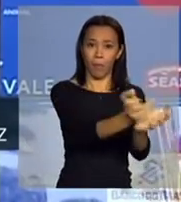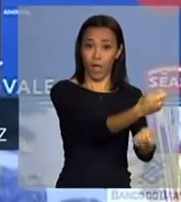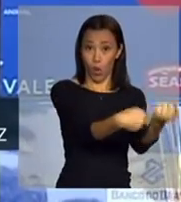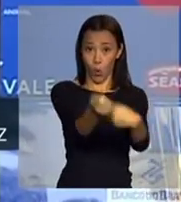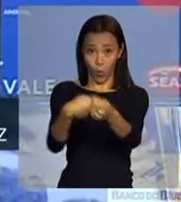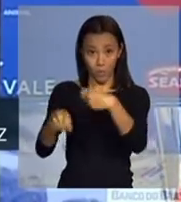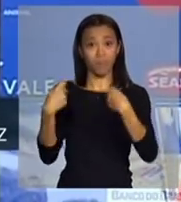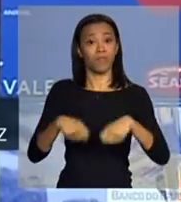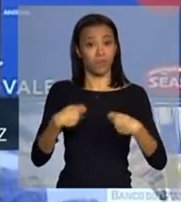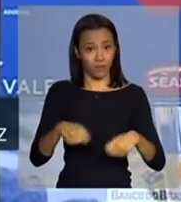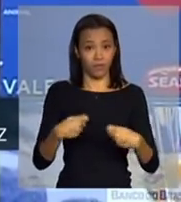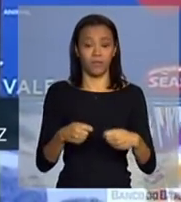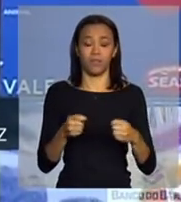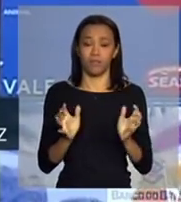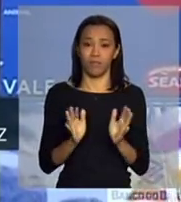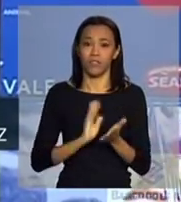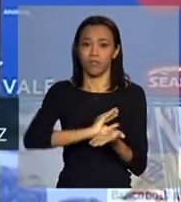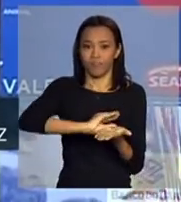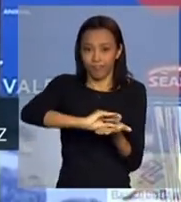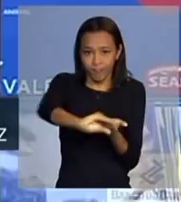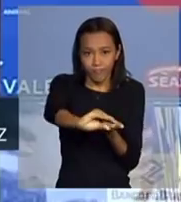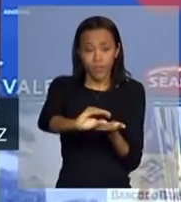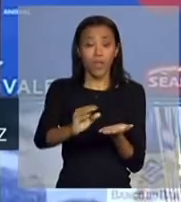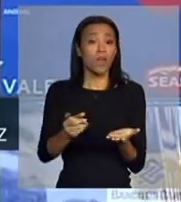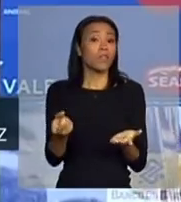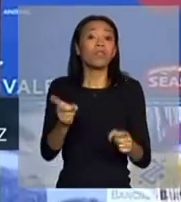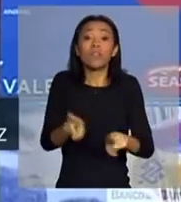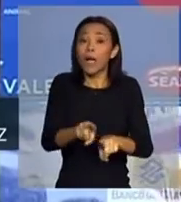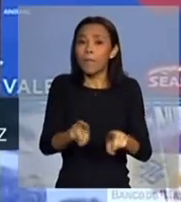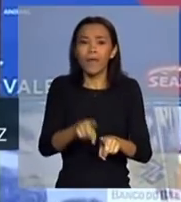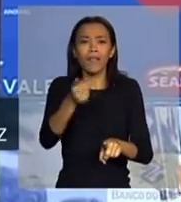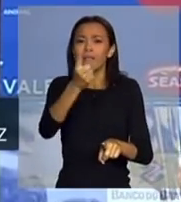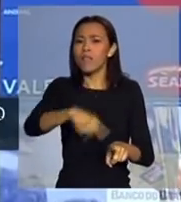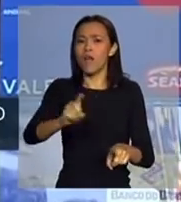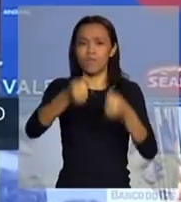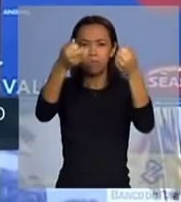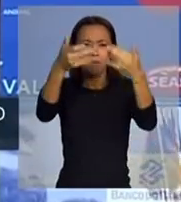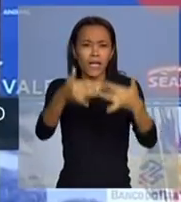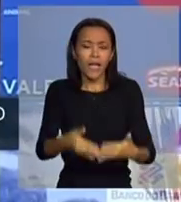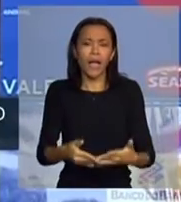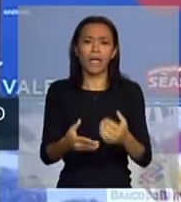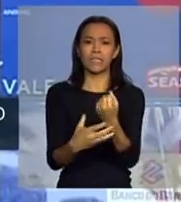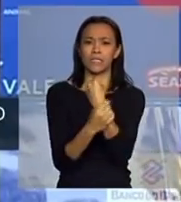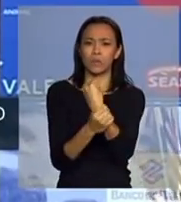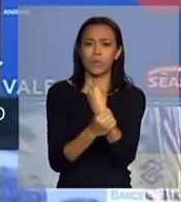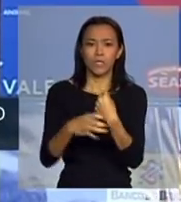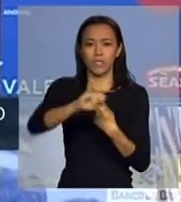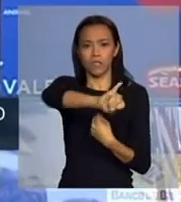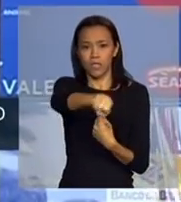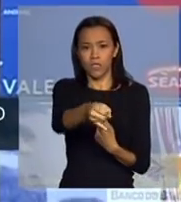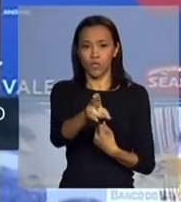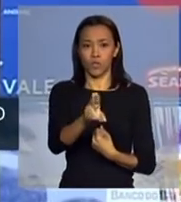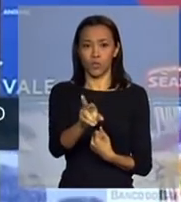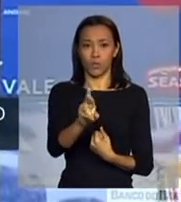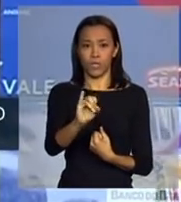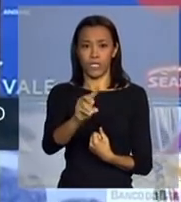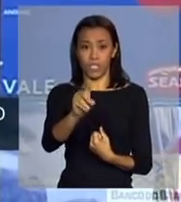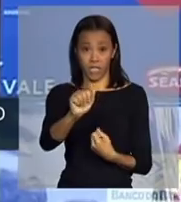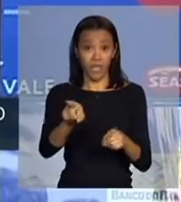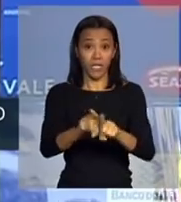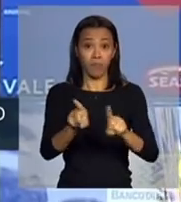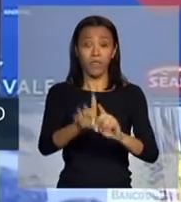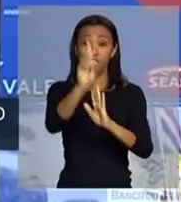suas demandas próprias. Não vamos discorrer sobre segurança jurídica e direito de propriedade, porque são